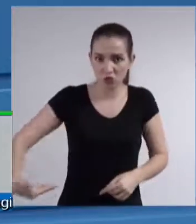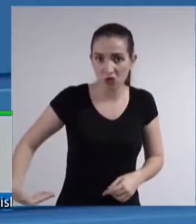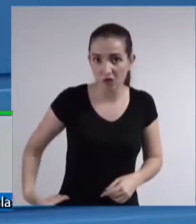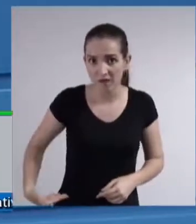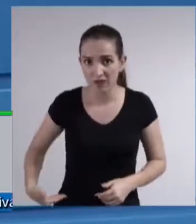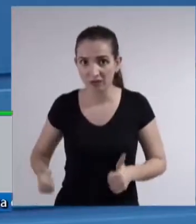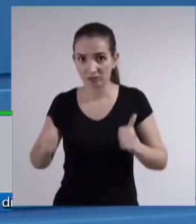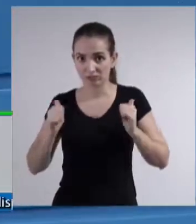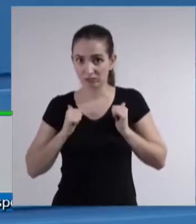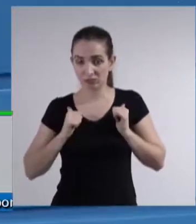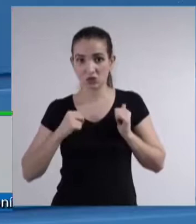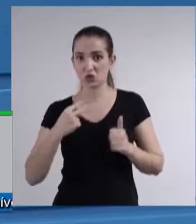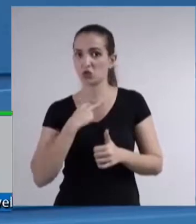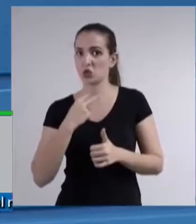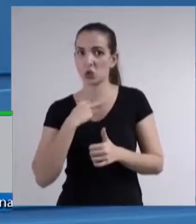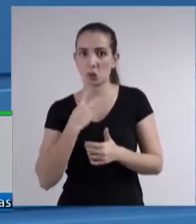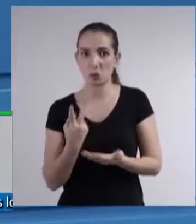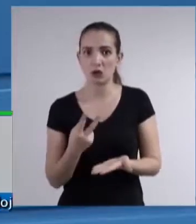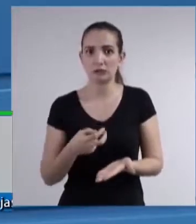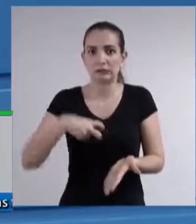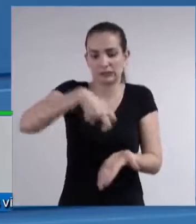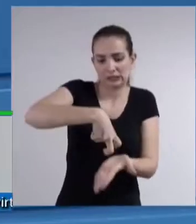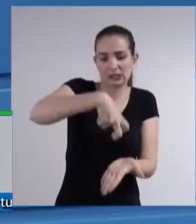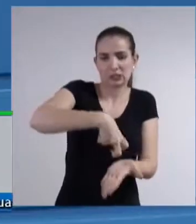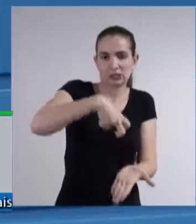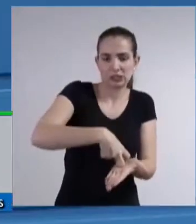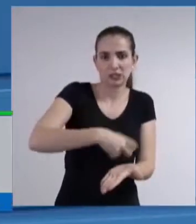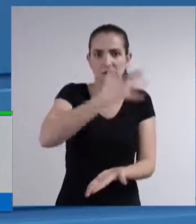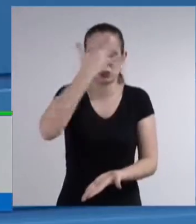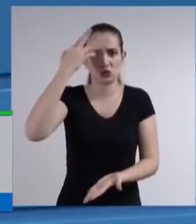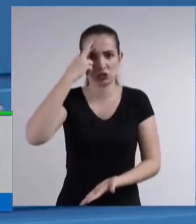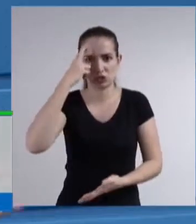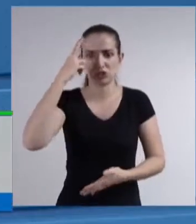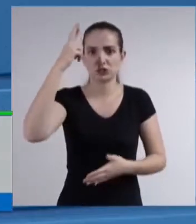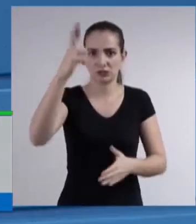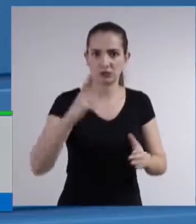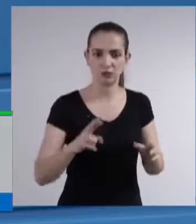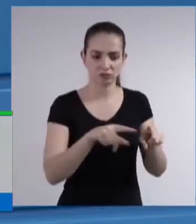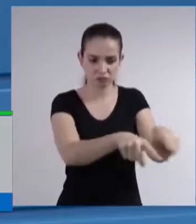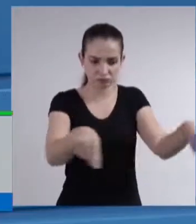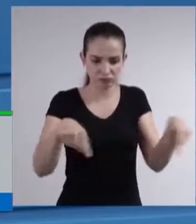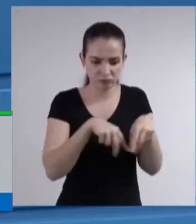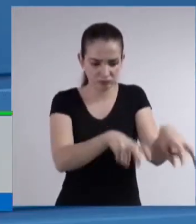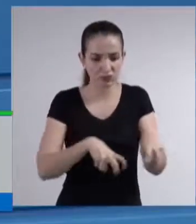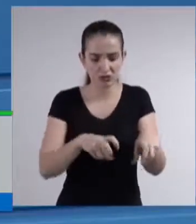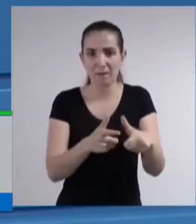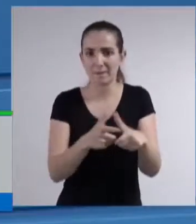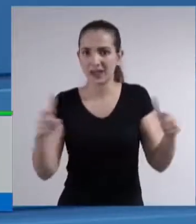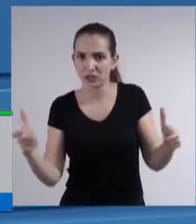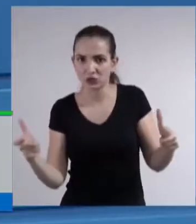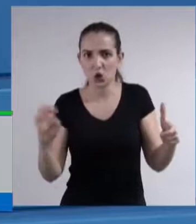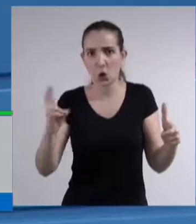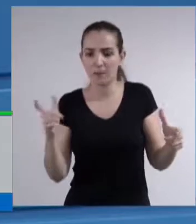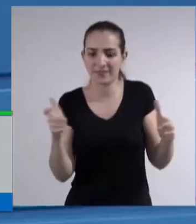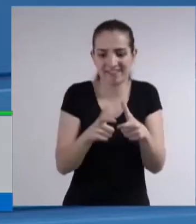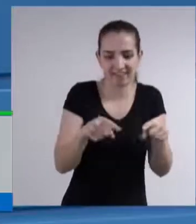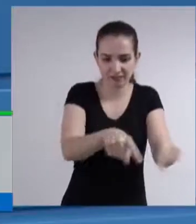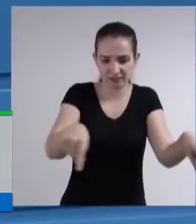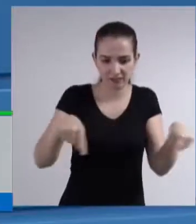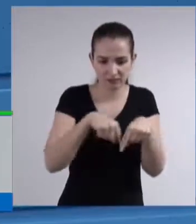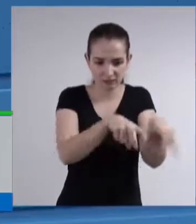seja cobrada nas costas de proprietários de terra, seja médio, seja pequeno, seja grande proprietário. Se